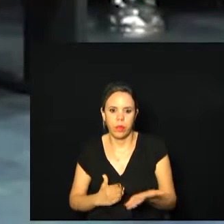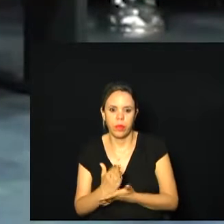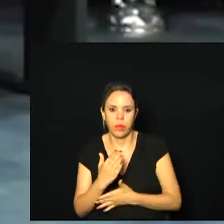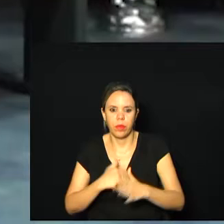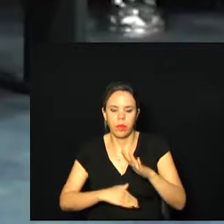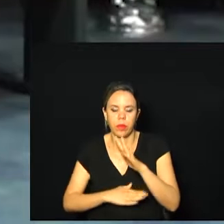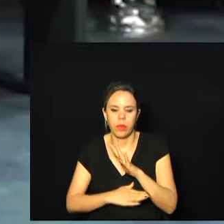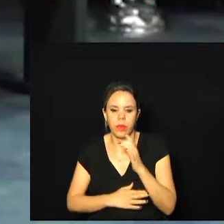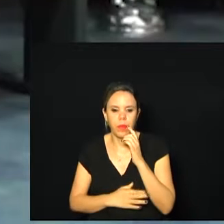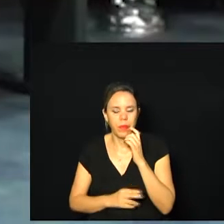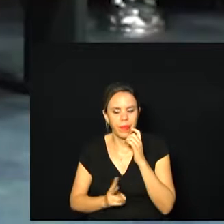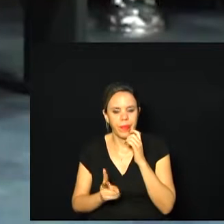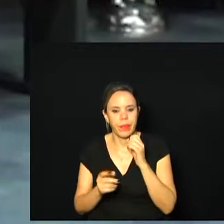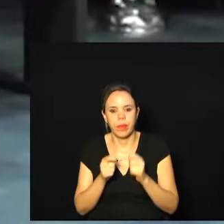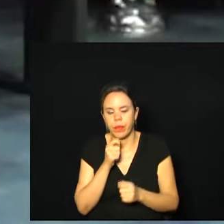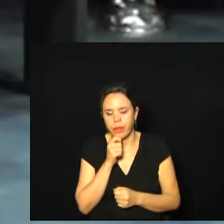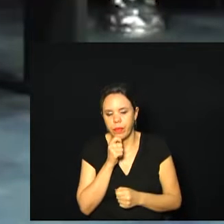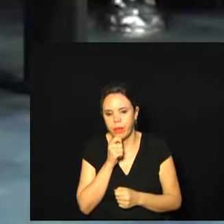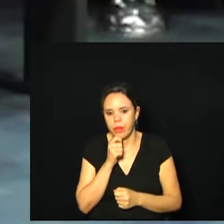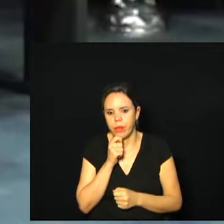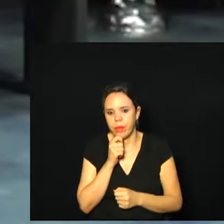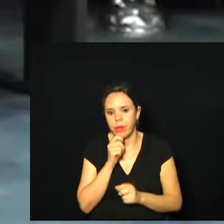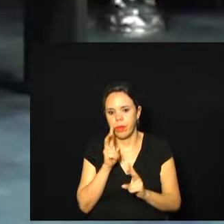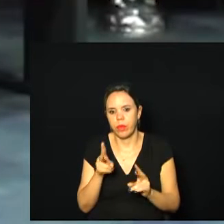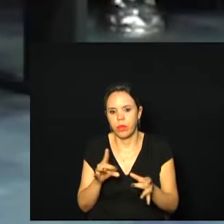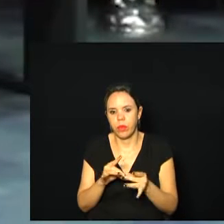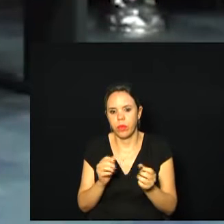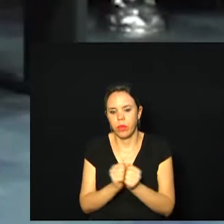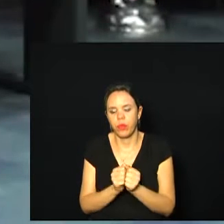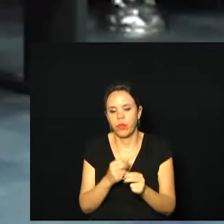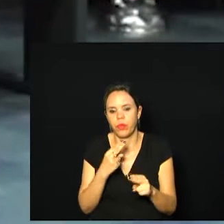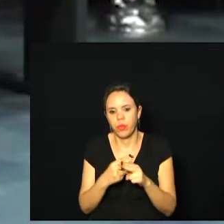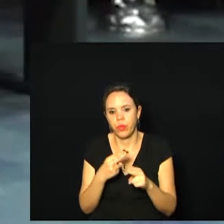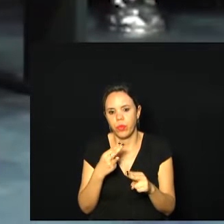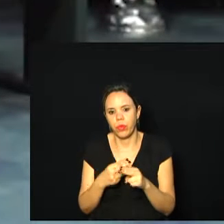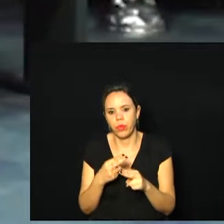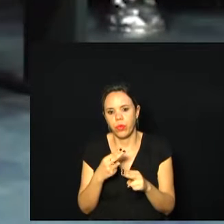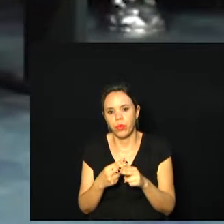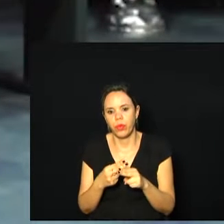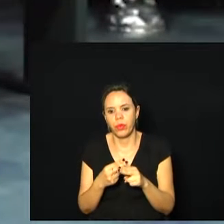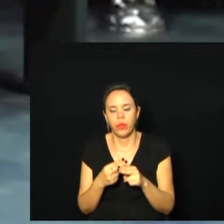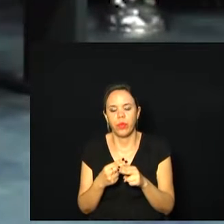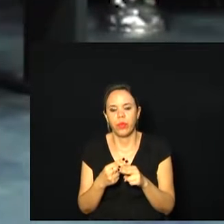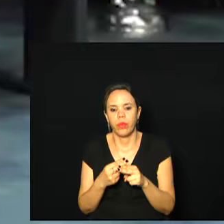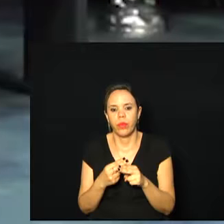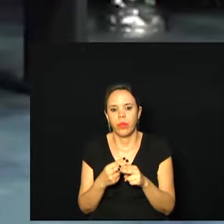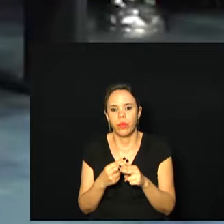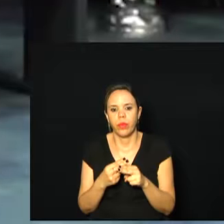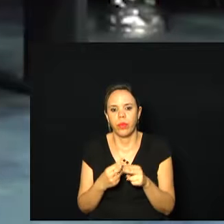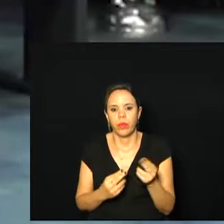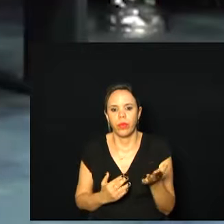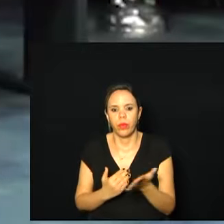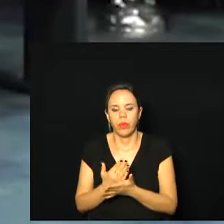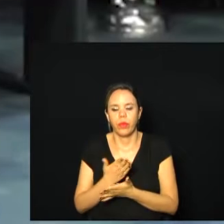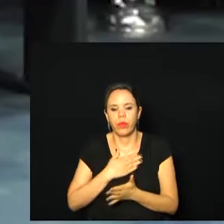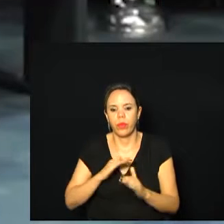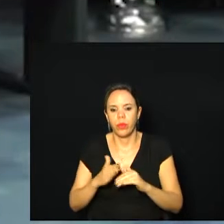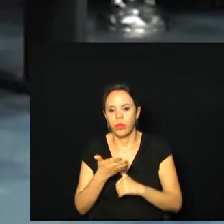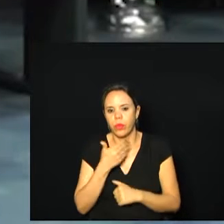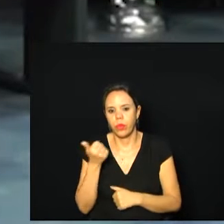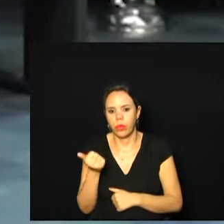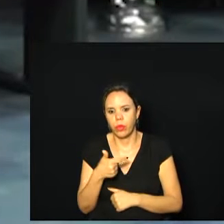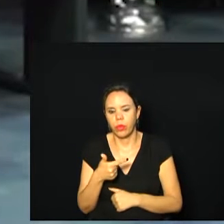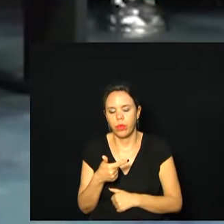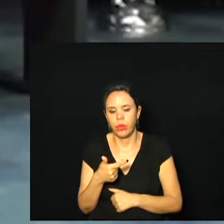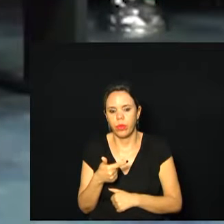Câmara e está em curso as tratativas junto à Caixa Econômica, a aprovação do Meu Bairro Bem Melhor 2,